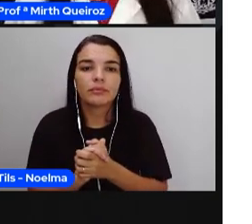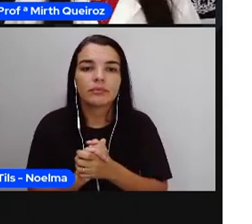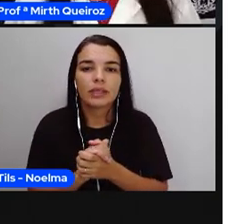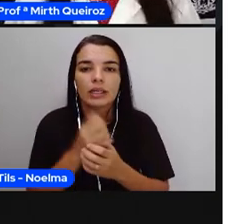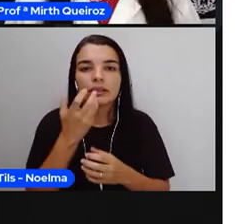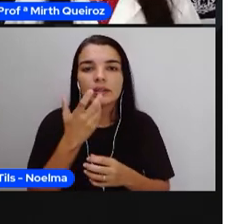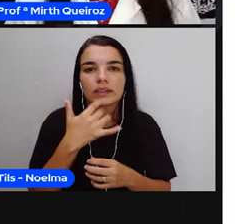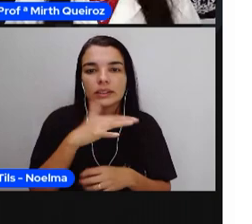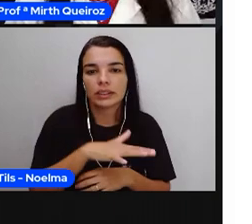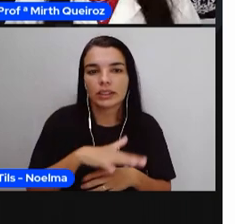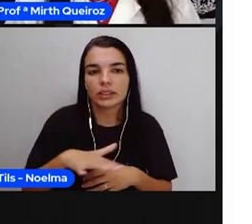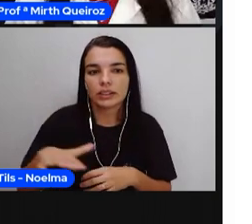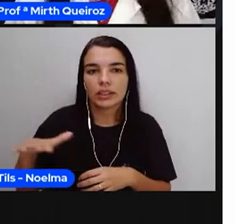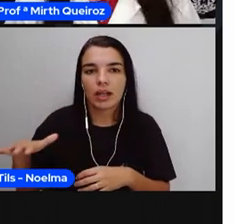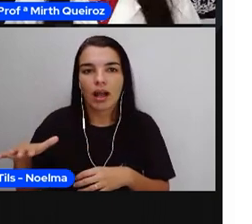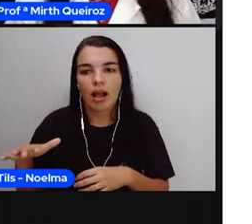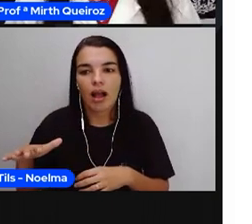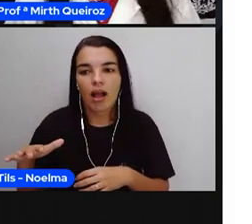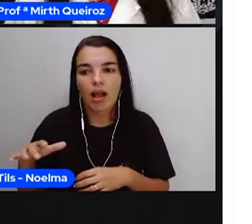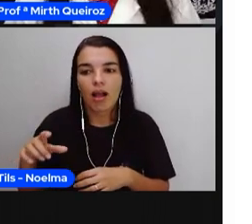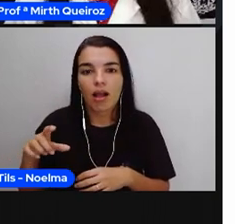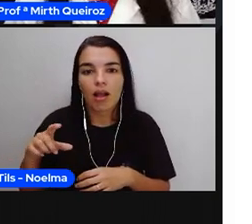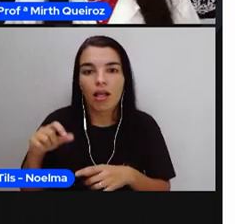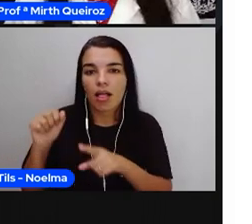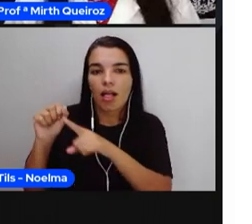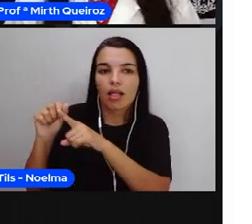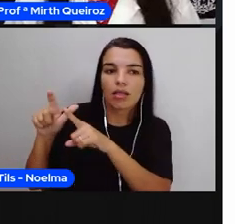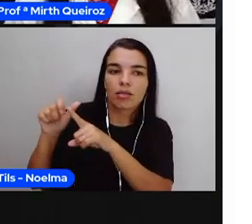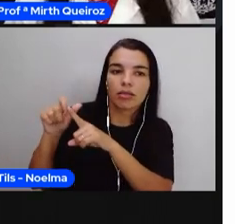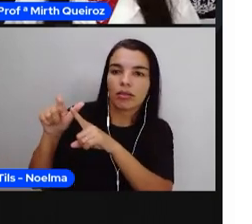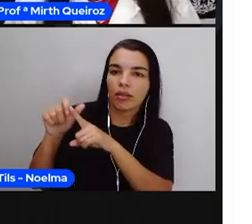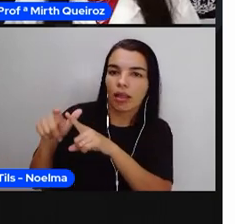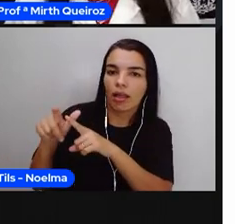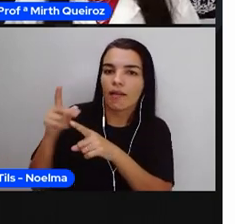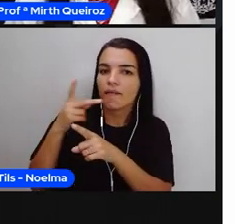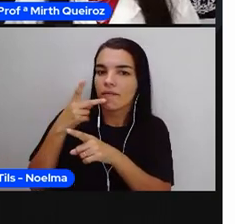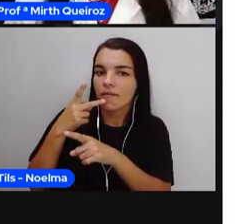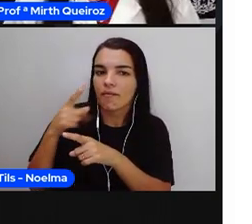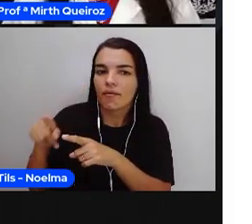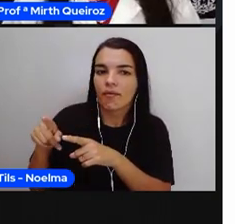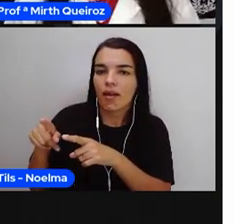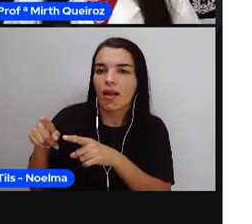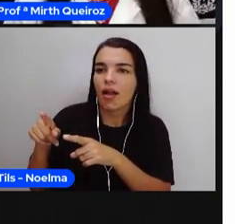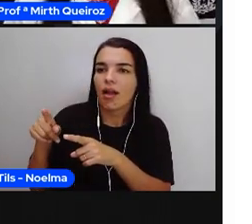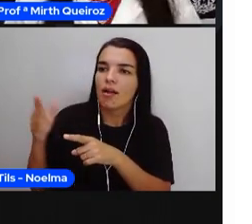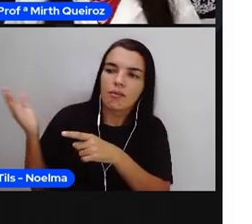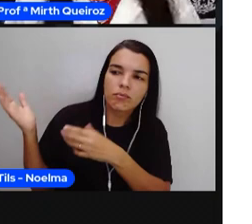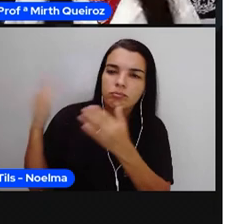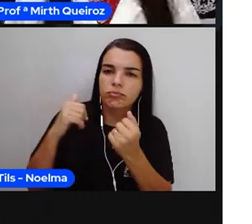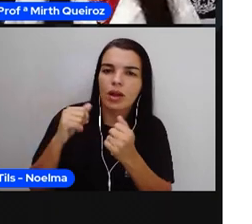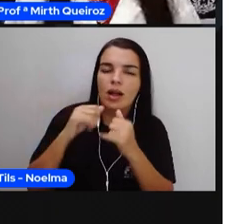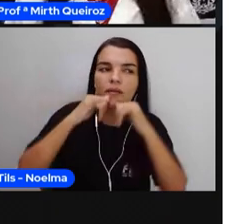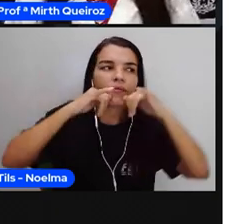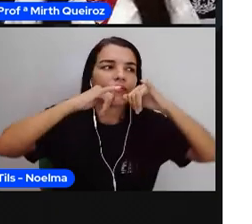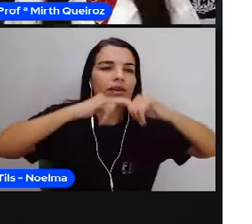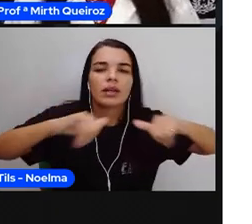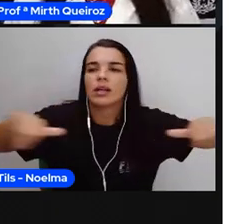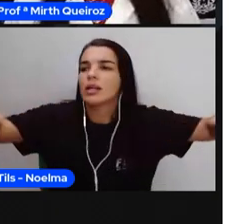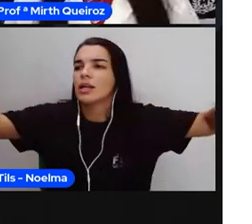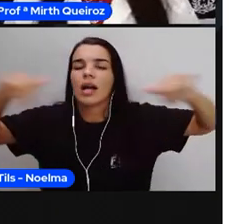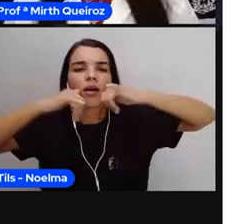as crianças eram alugadas para o trabalho, tinha-se até anúncios de aluguel de crianças escravas,